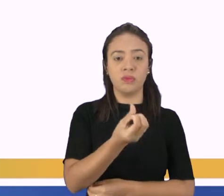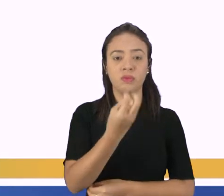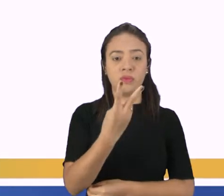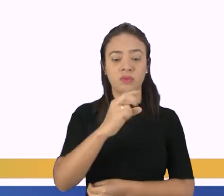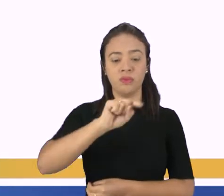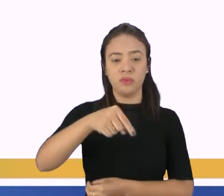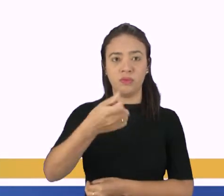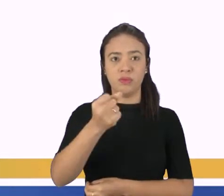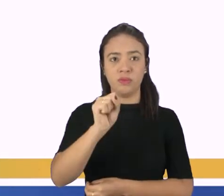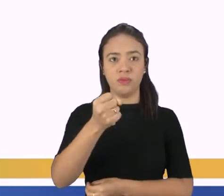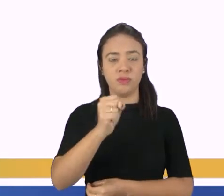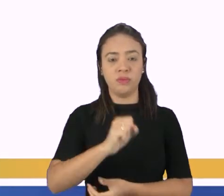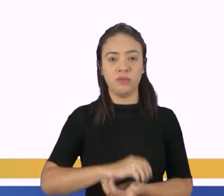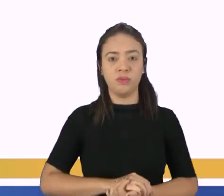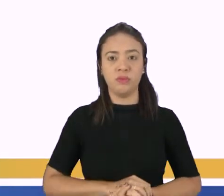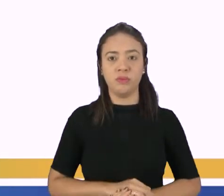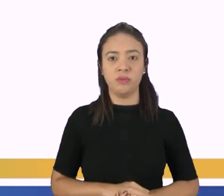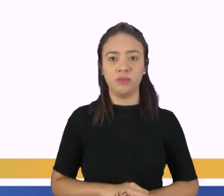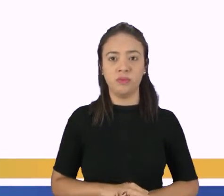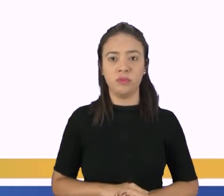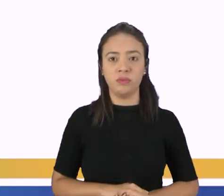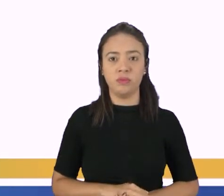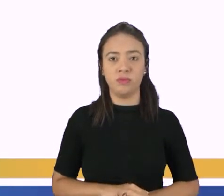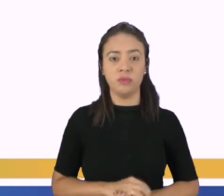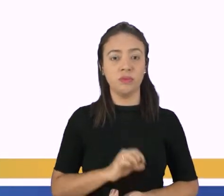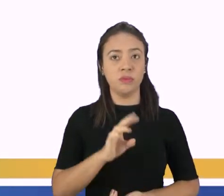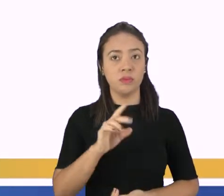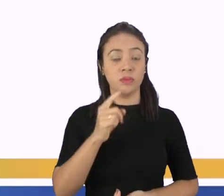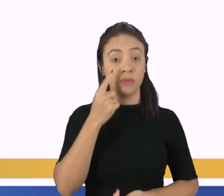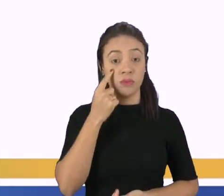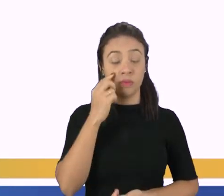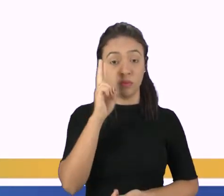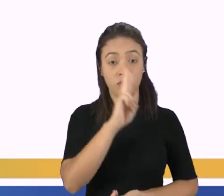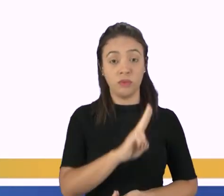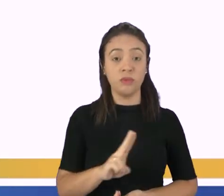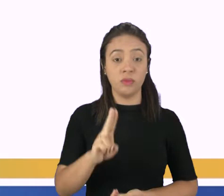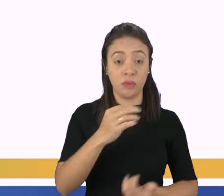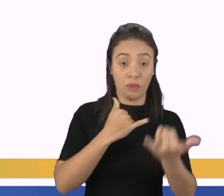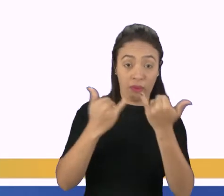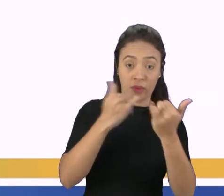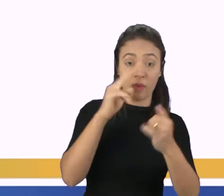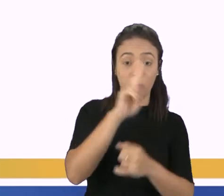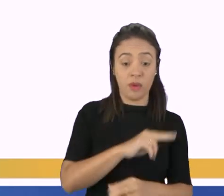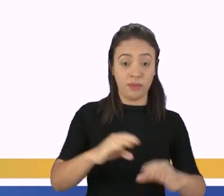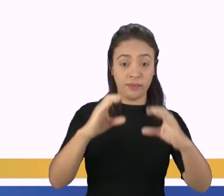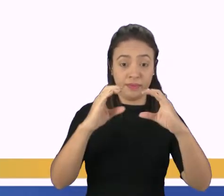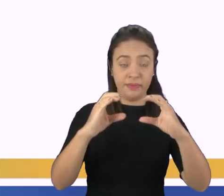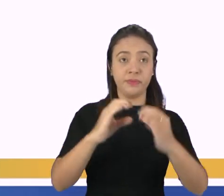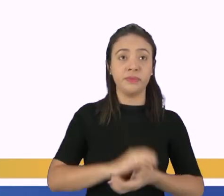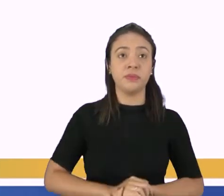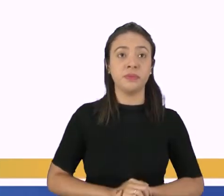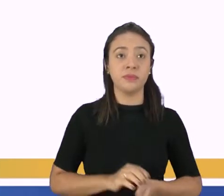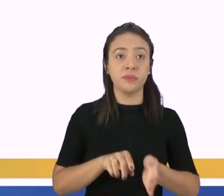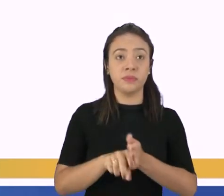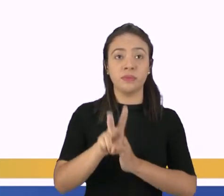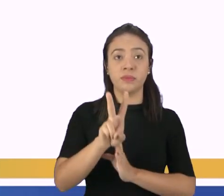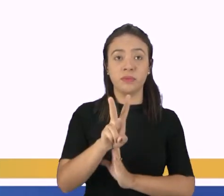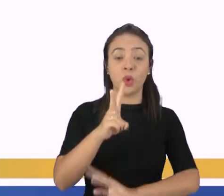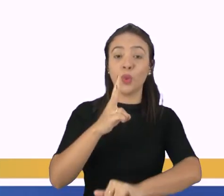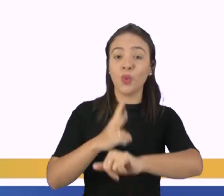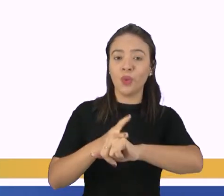62,8. Certinho? É só tirar os dados e aplicar na fórmula. Exercício 2. Um vidro